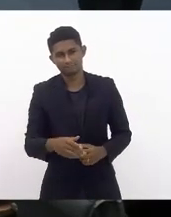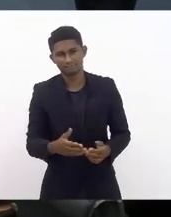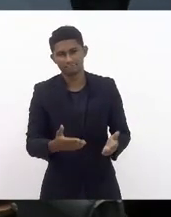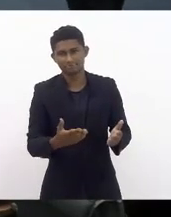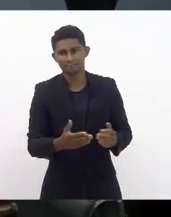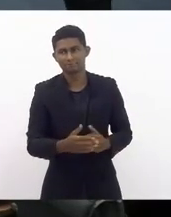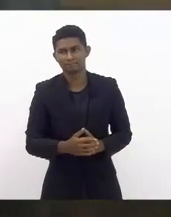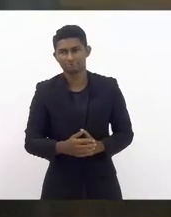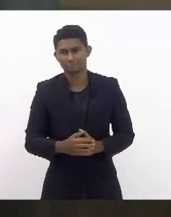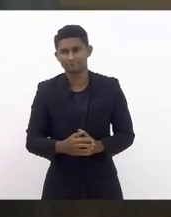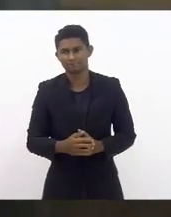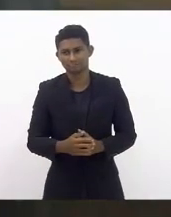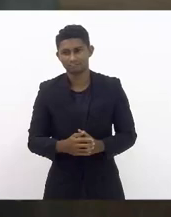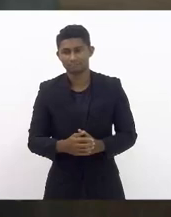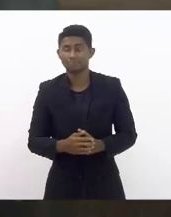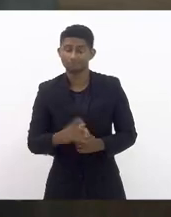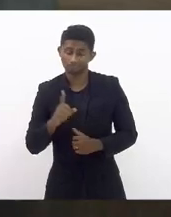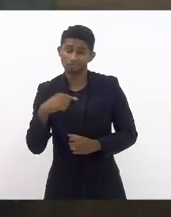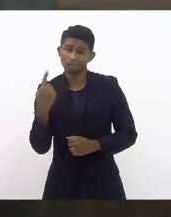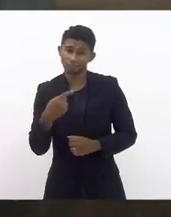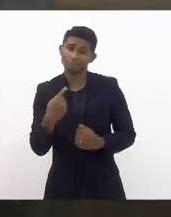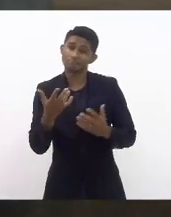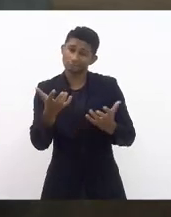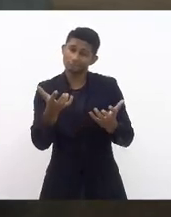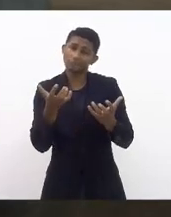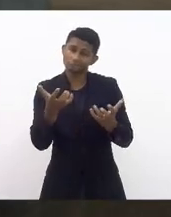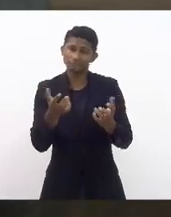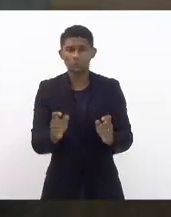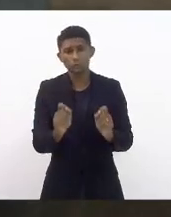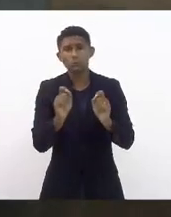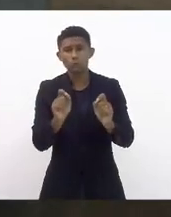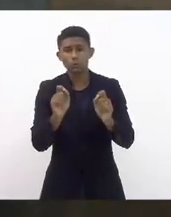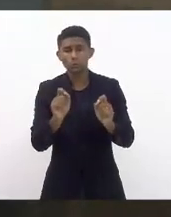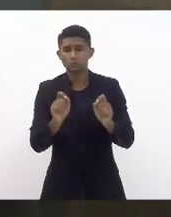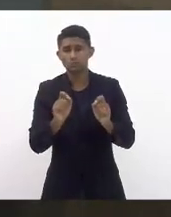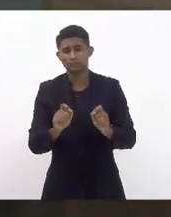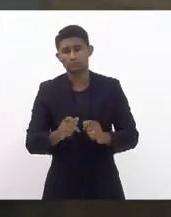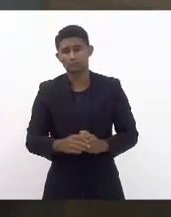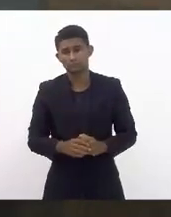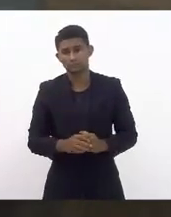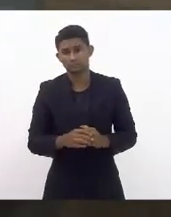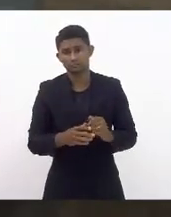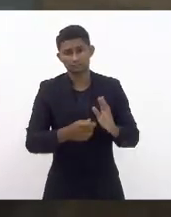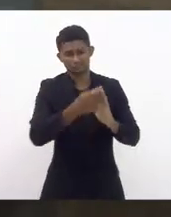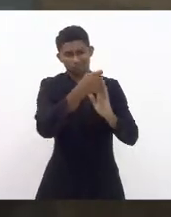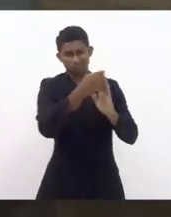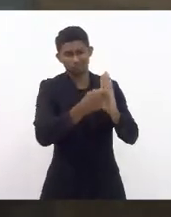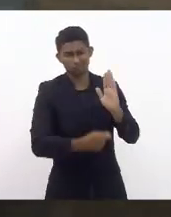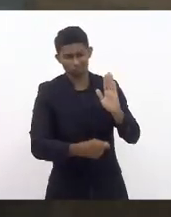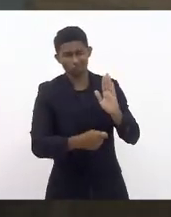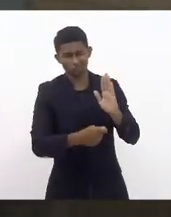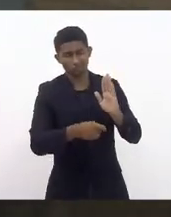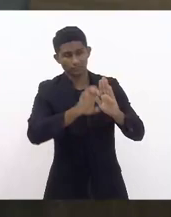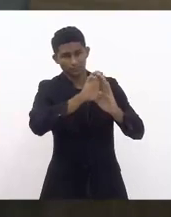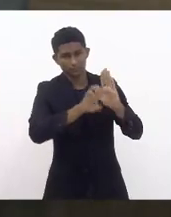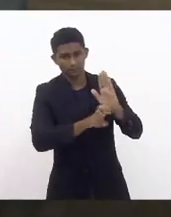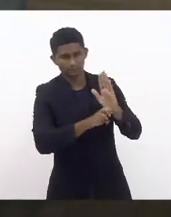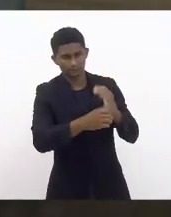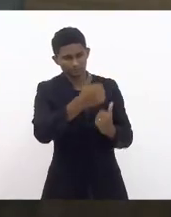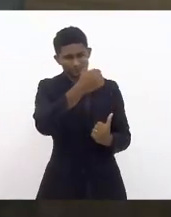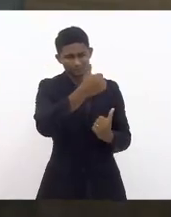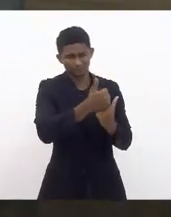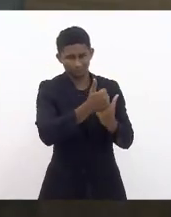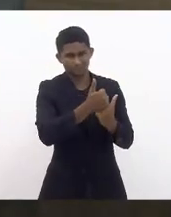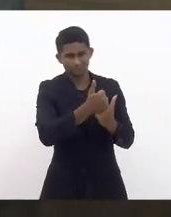É, a gente gostaria muito de ter recebido a redação das subemendas, ter tido